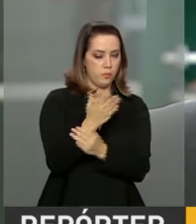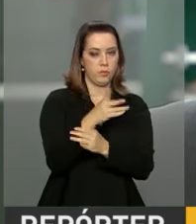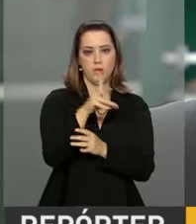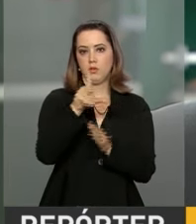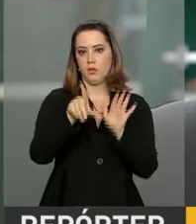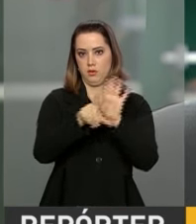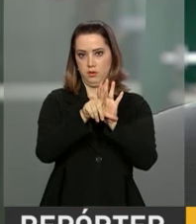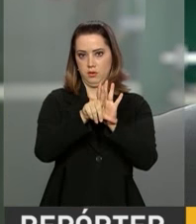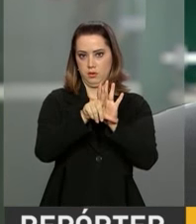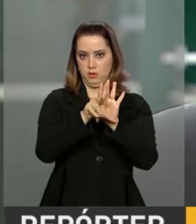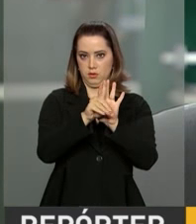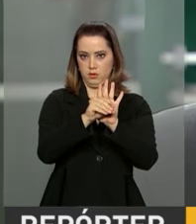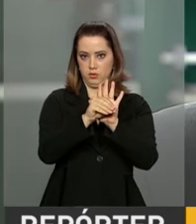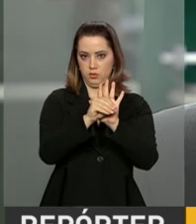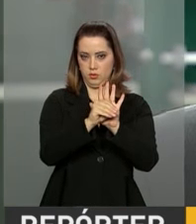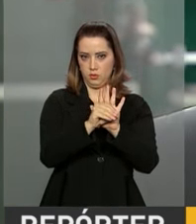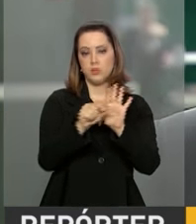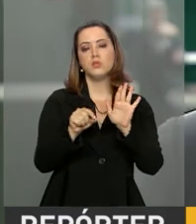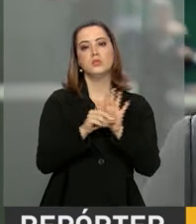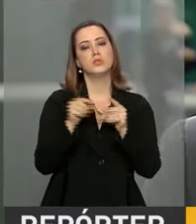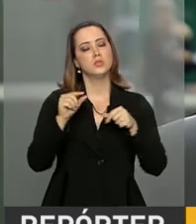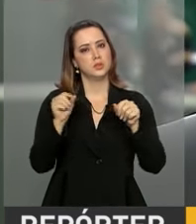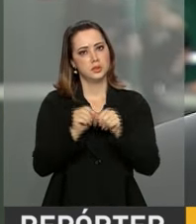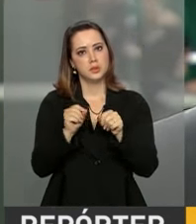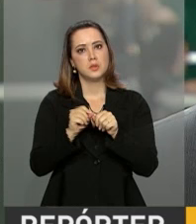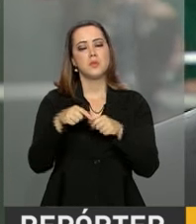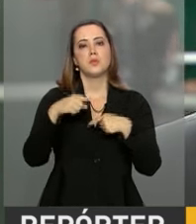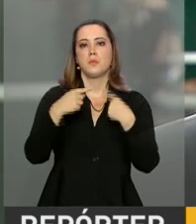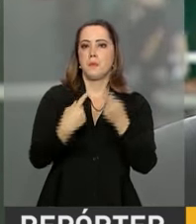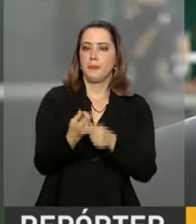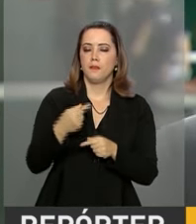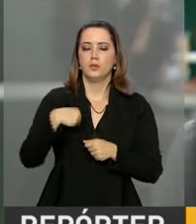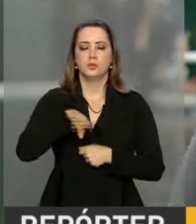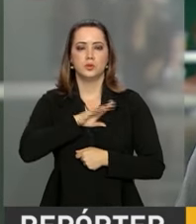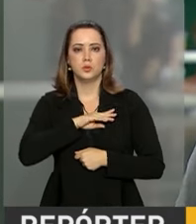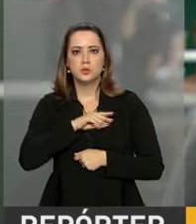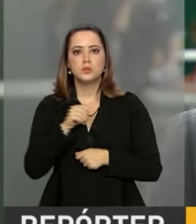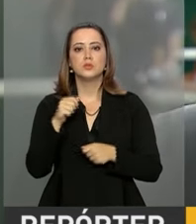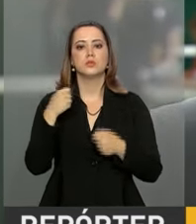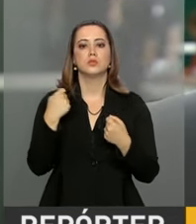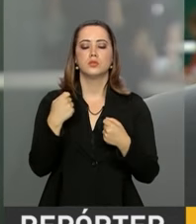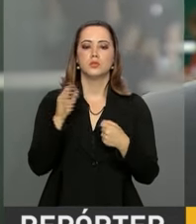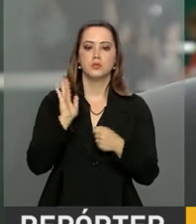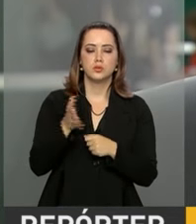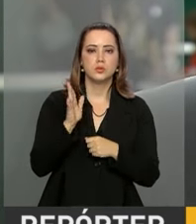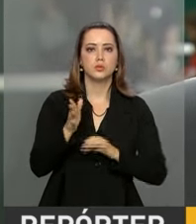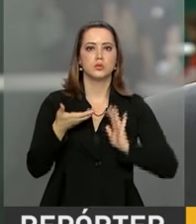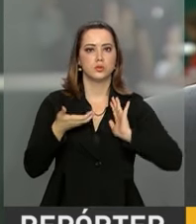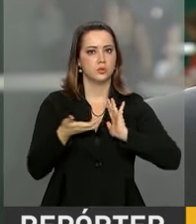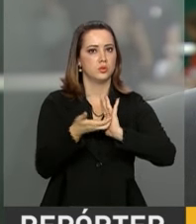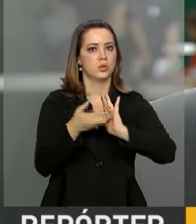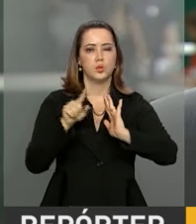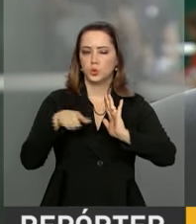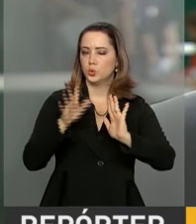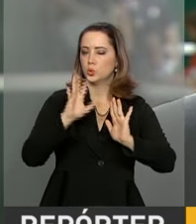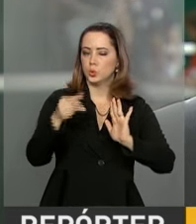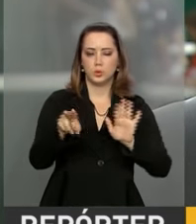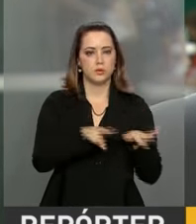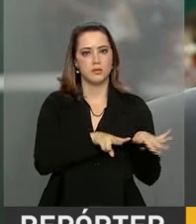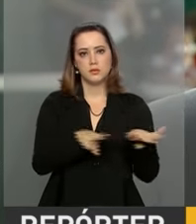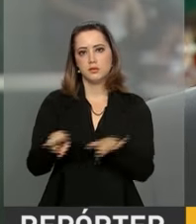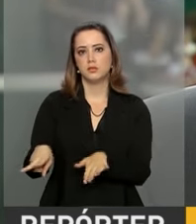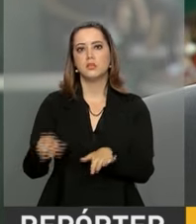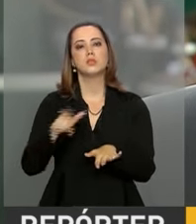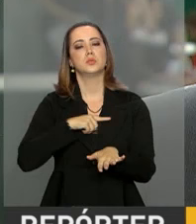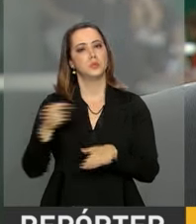ainda por conta da comissão mista do orçamento e até mesmo por conta desse processo que nós estamos passando aqui na Câmara durante toda essa semana, o processo de